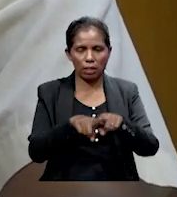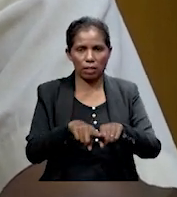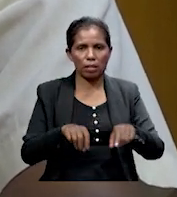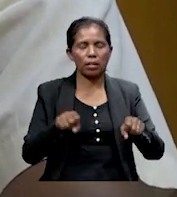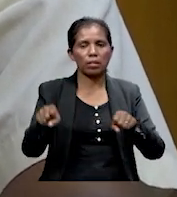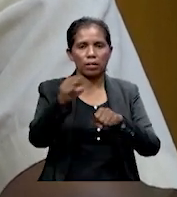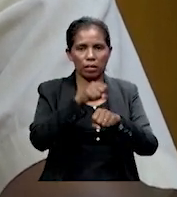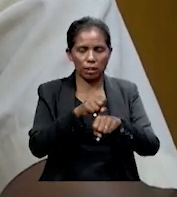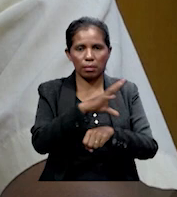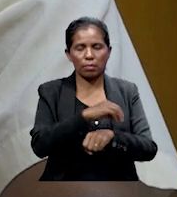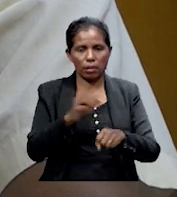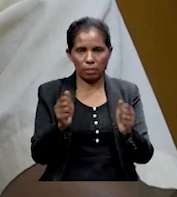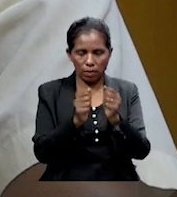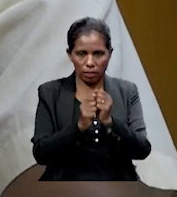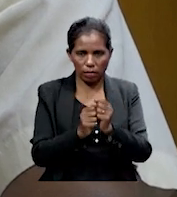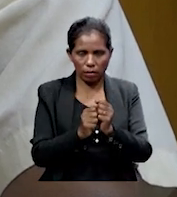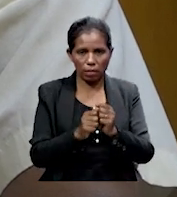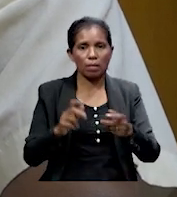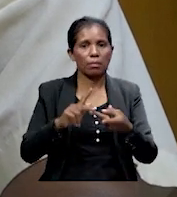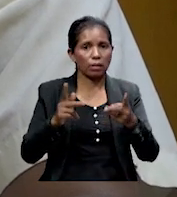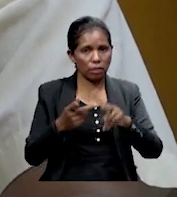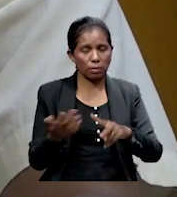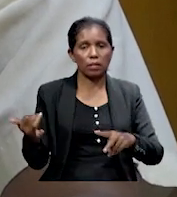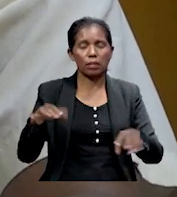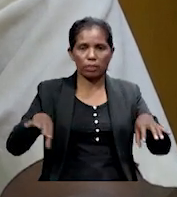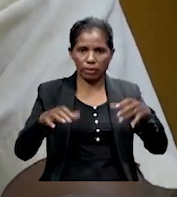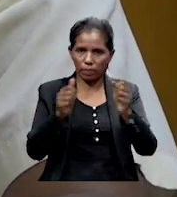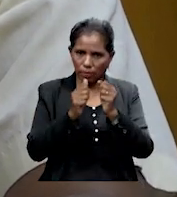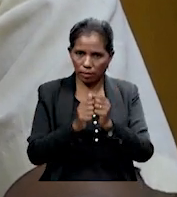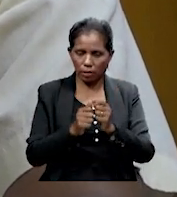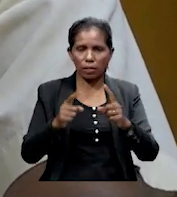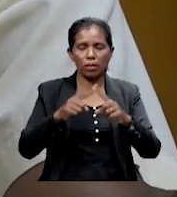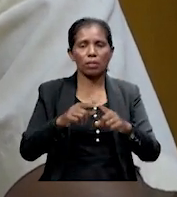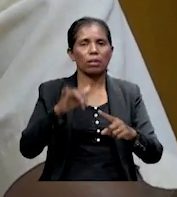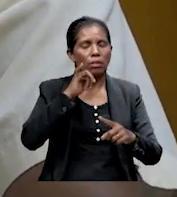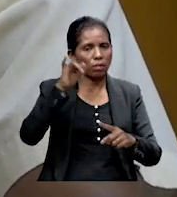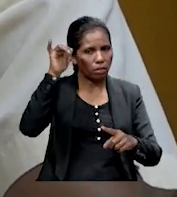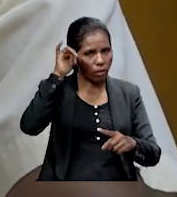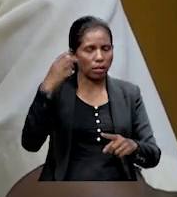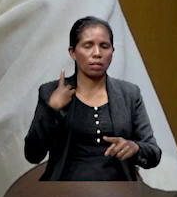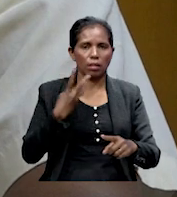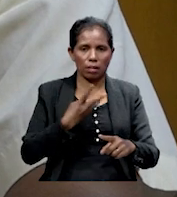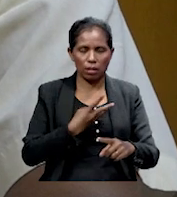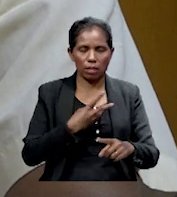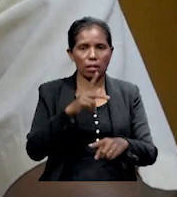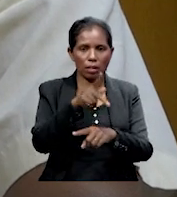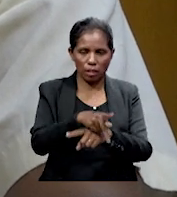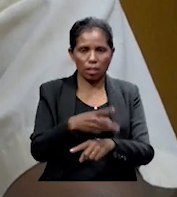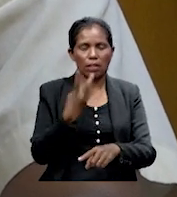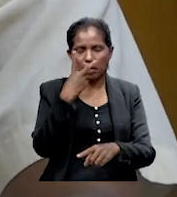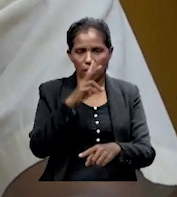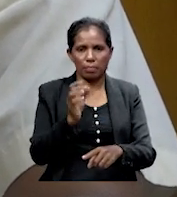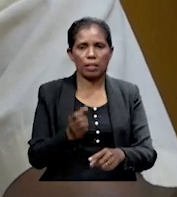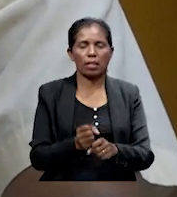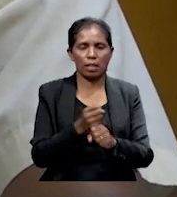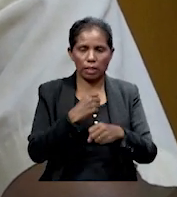ko parceiro sira nebe mak serviço hamutu ko ami, e toho di kala ami consegue resolve, ami resolve o tona, o hinda